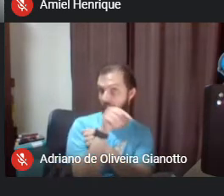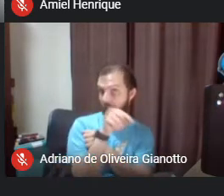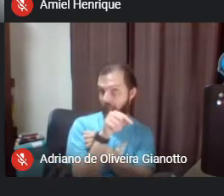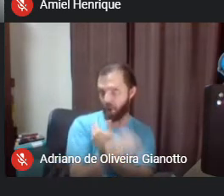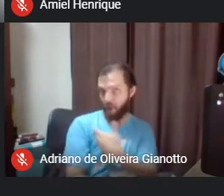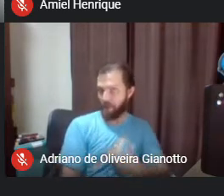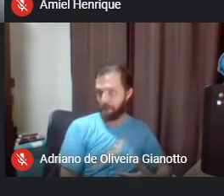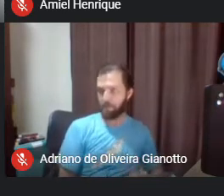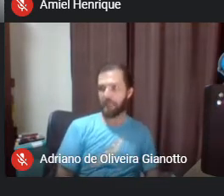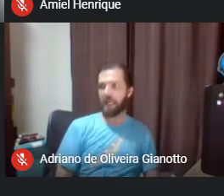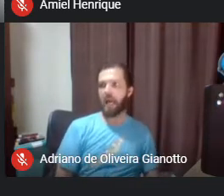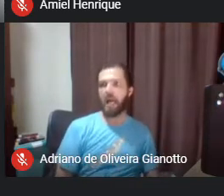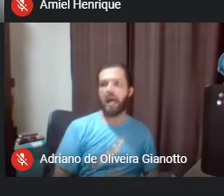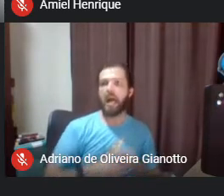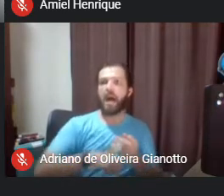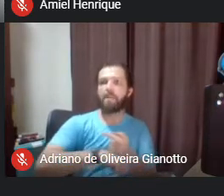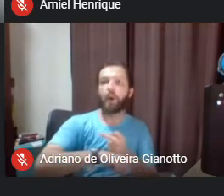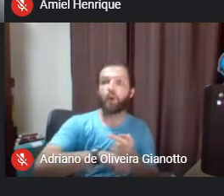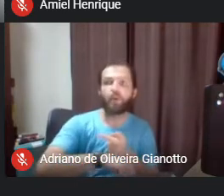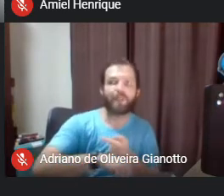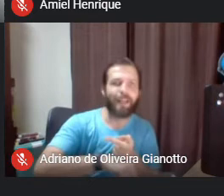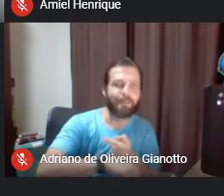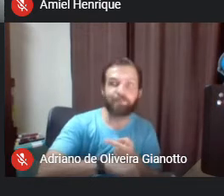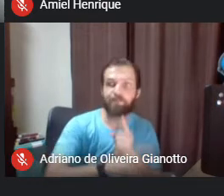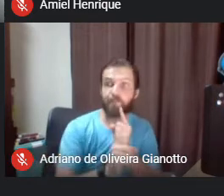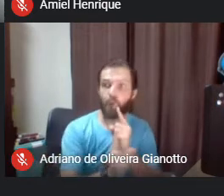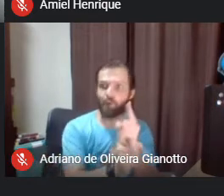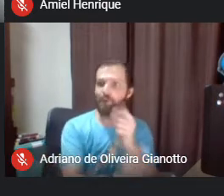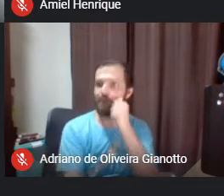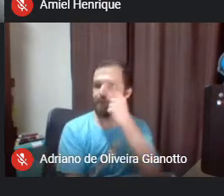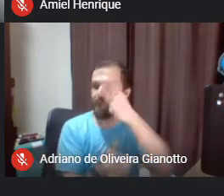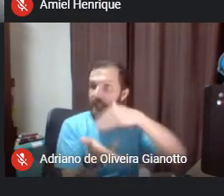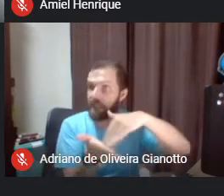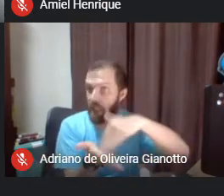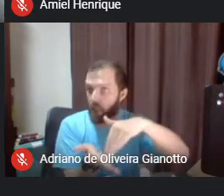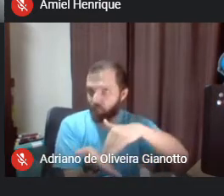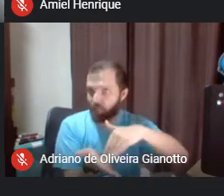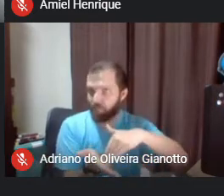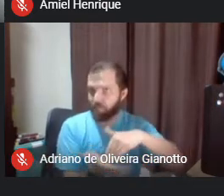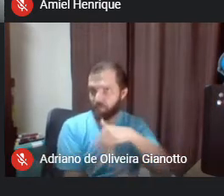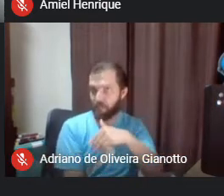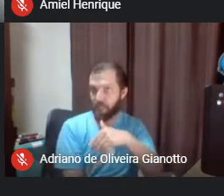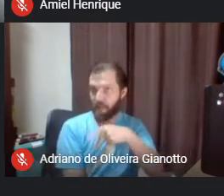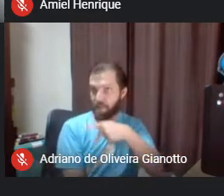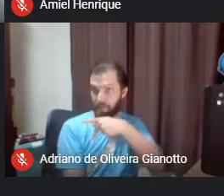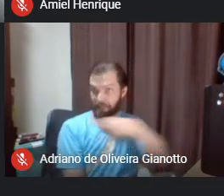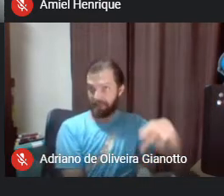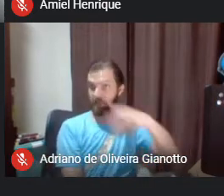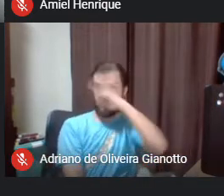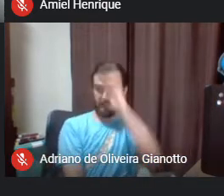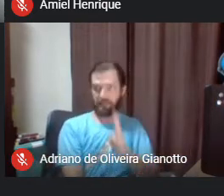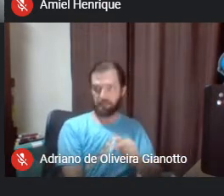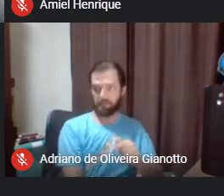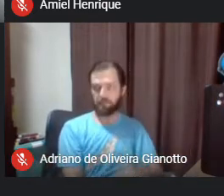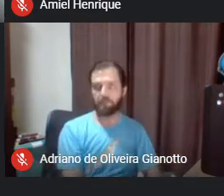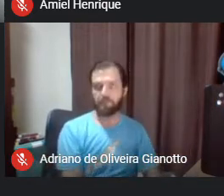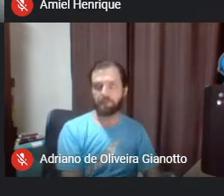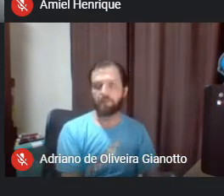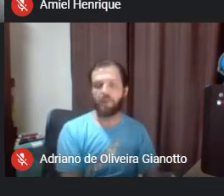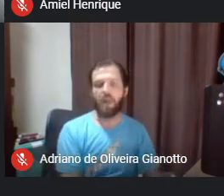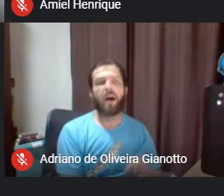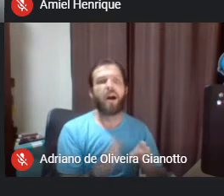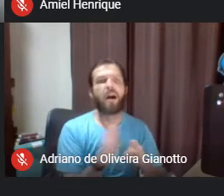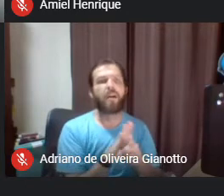Então, assim, a sede do governo era no Rio de Janeiro. Ele procurou até encontrar a sede,